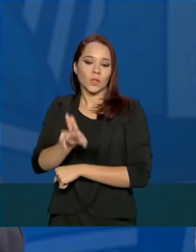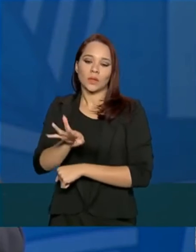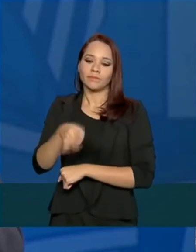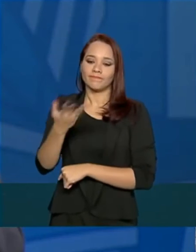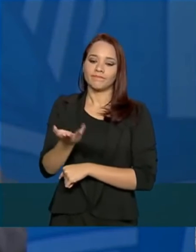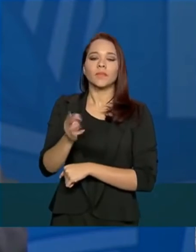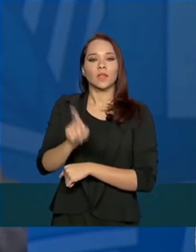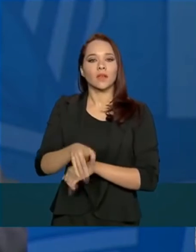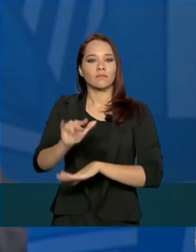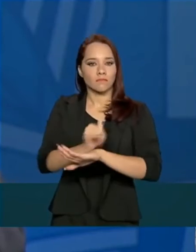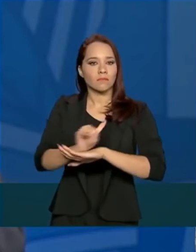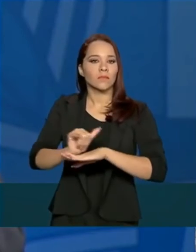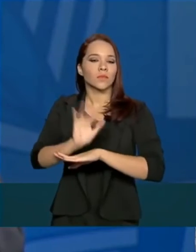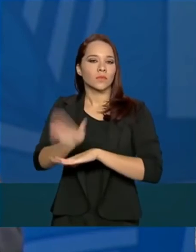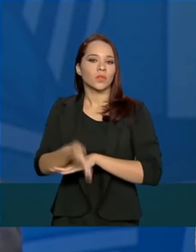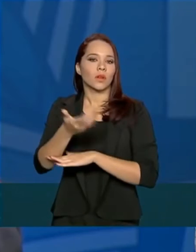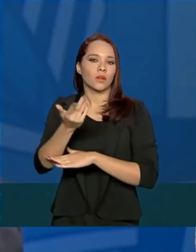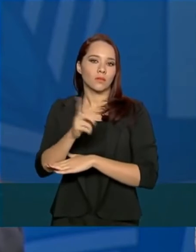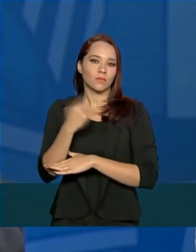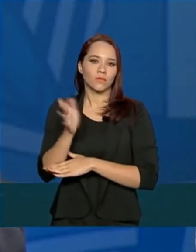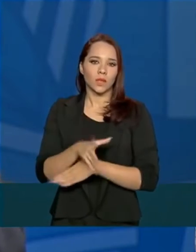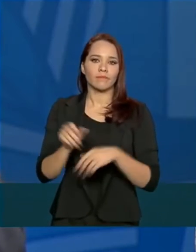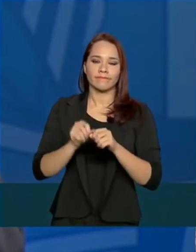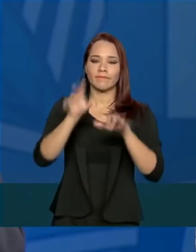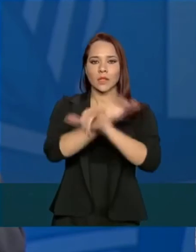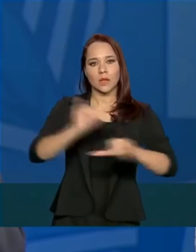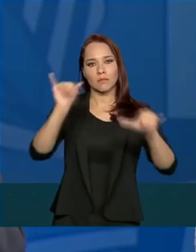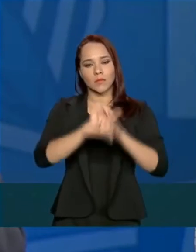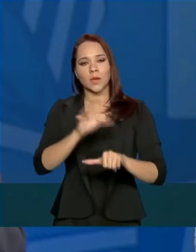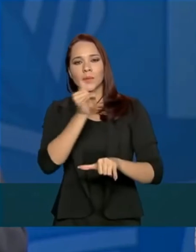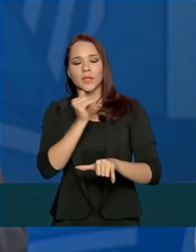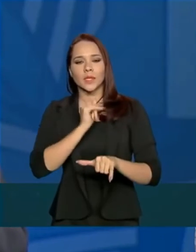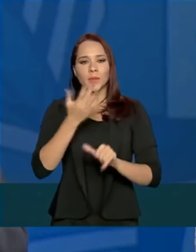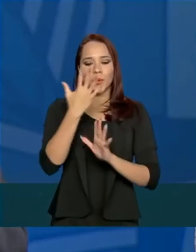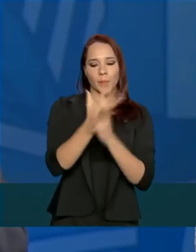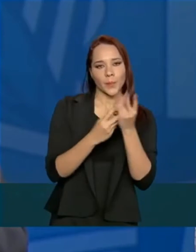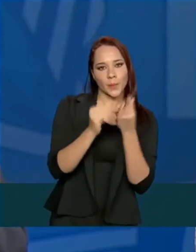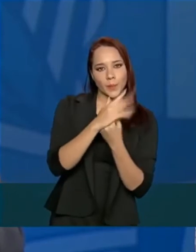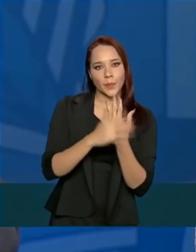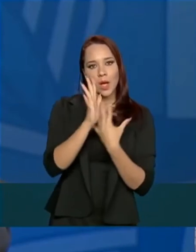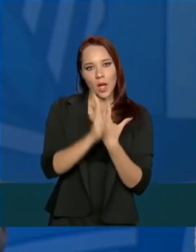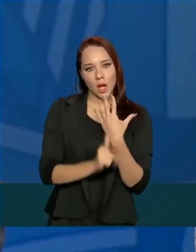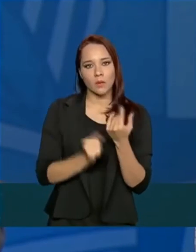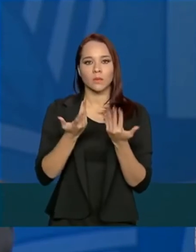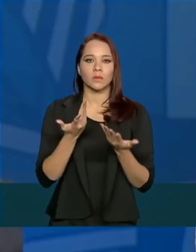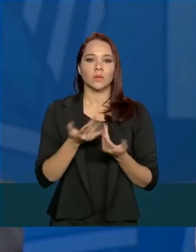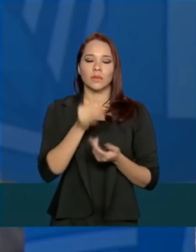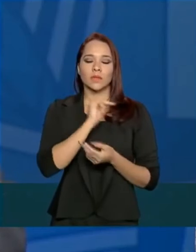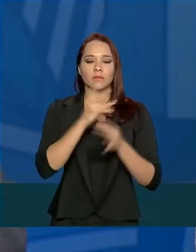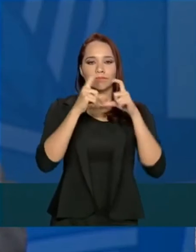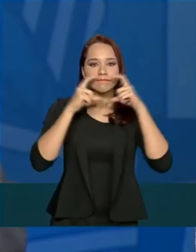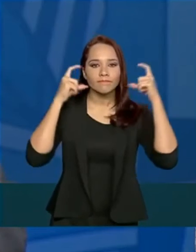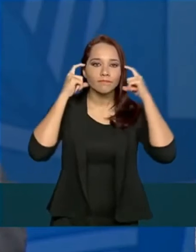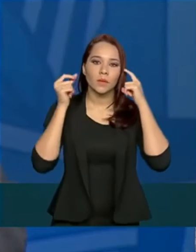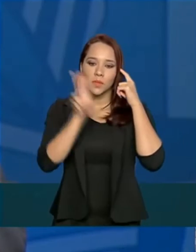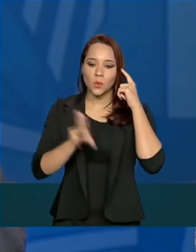nós já inclusive fazemos campanhas, como por exemplo higienização da mão, a luva, a máscara que você